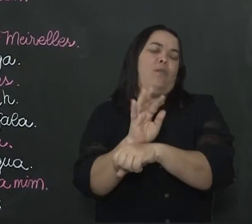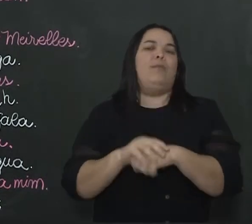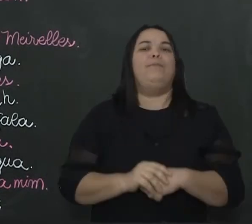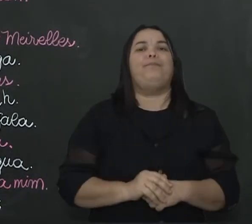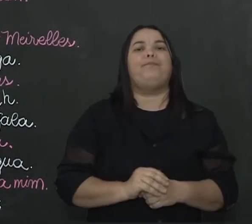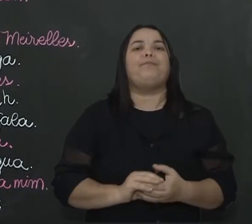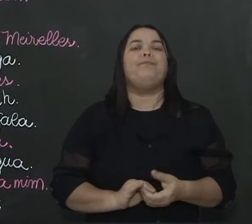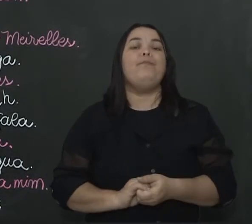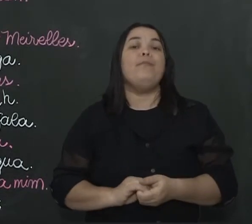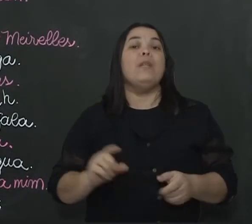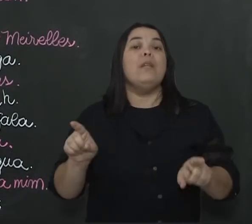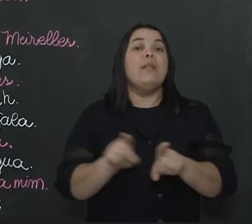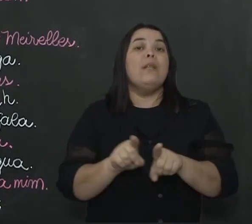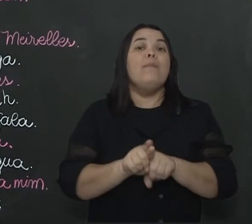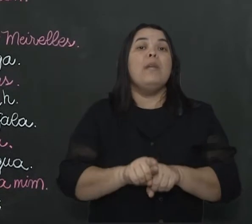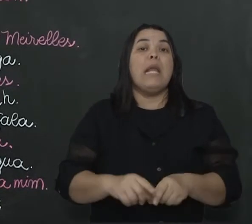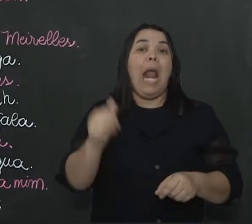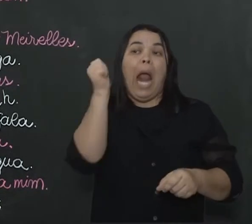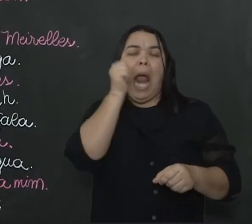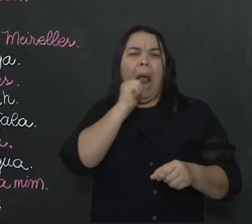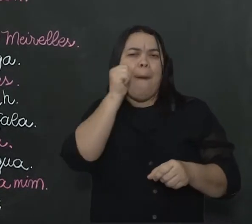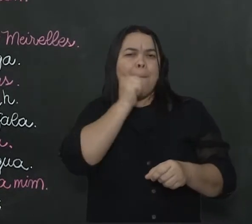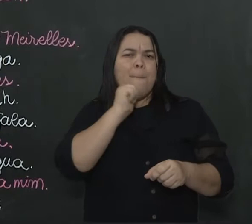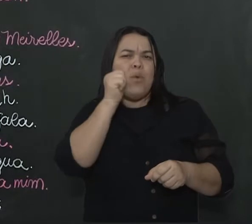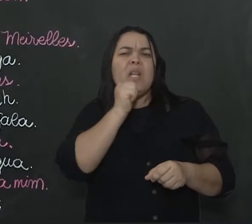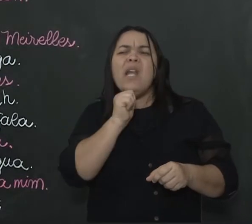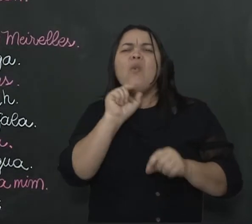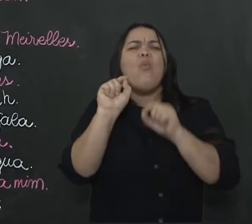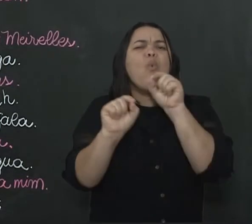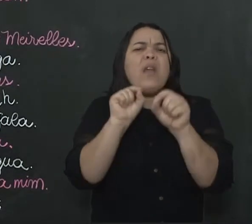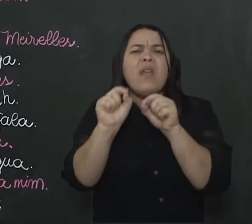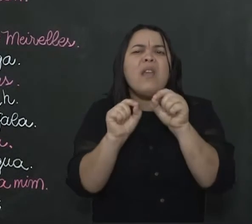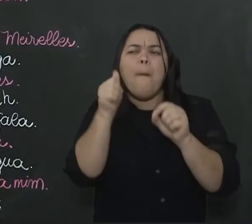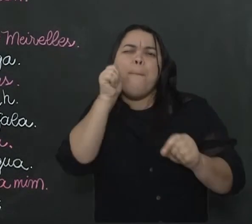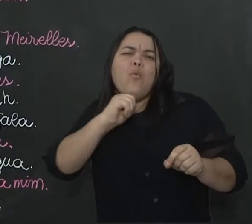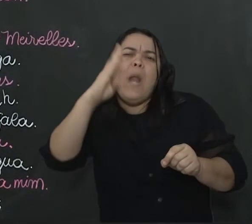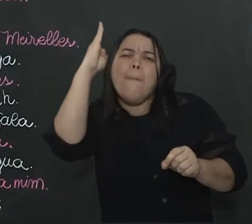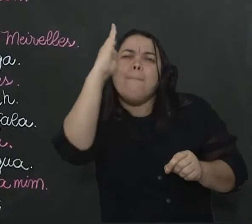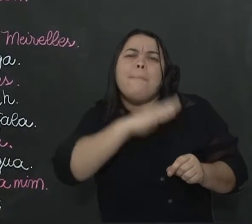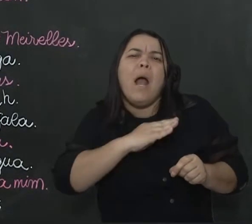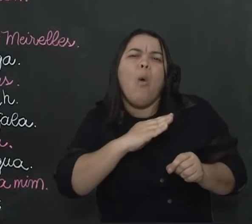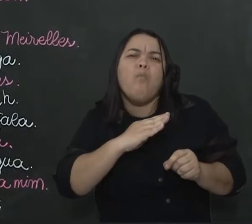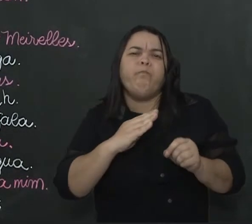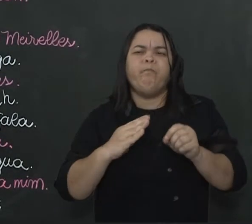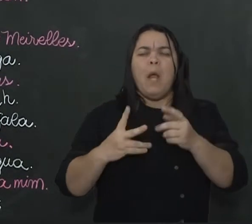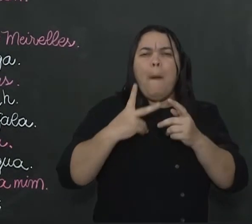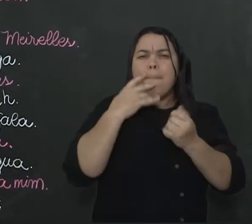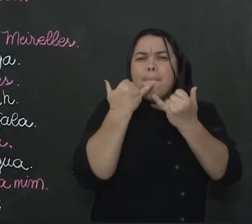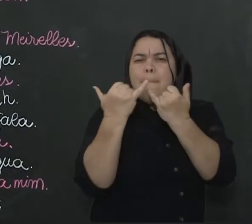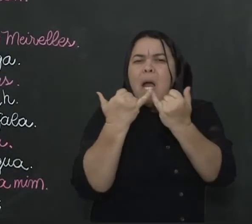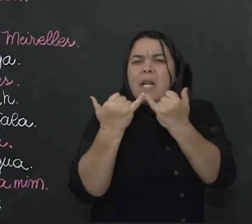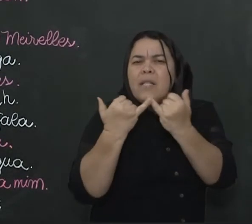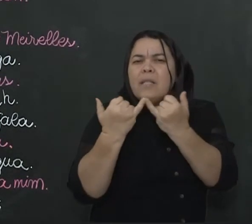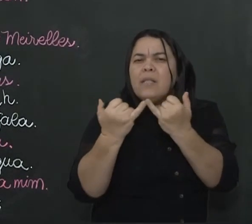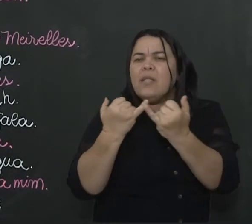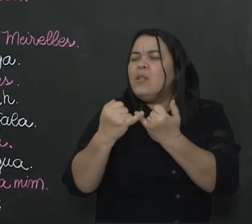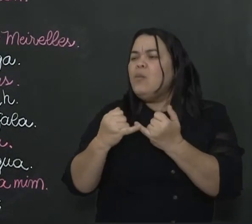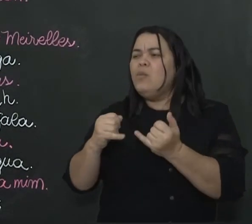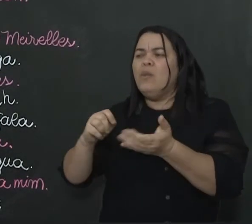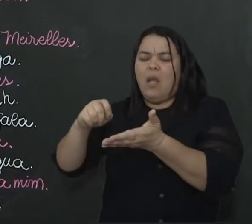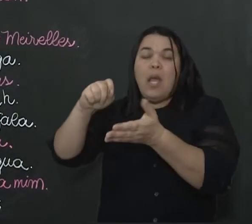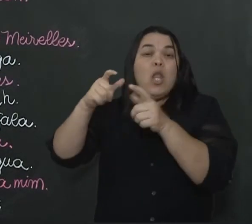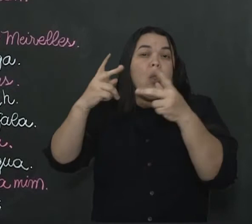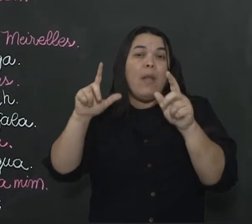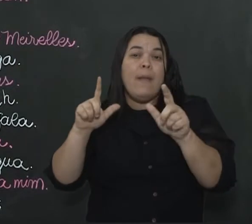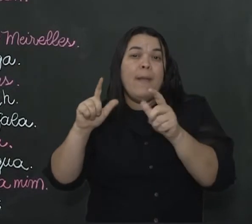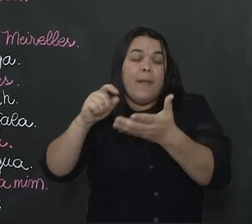à moda de Gilberto Braga. Esse tipo de expressão, a moda de, né, com o estilo de, com a característica de, a gente também escreve